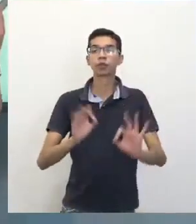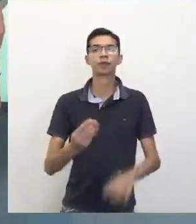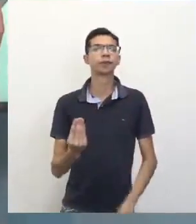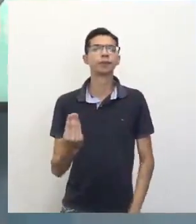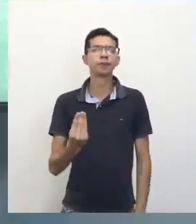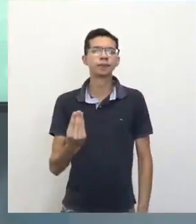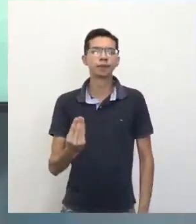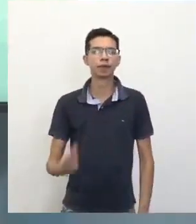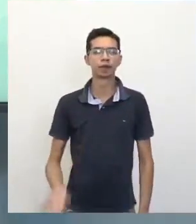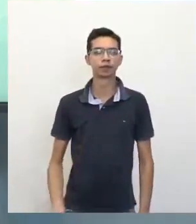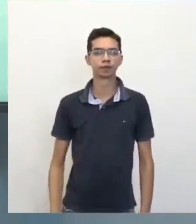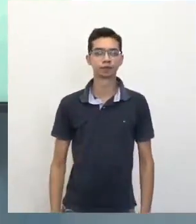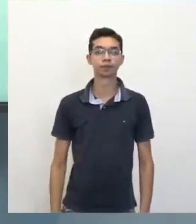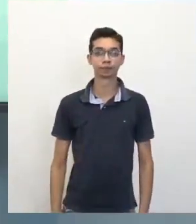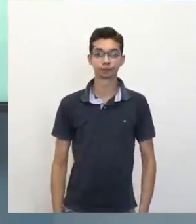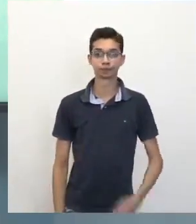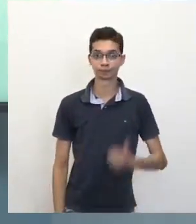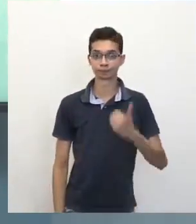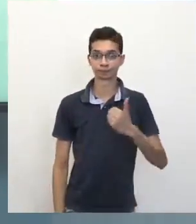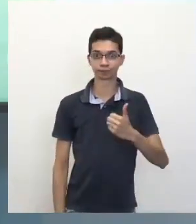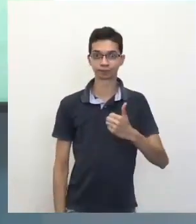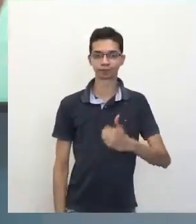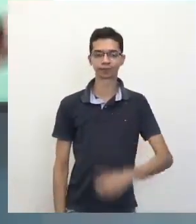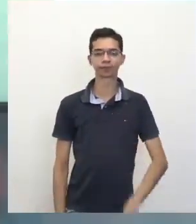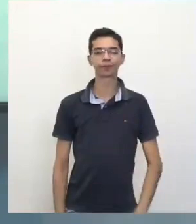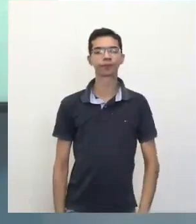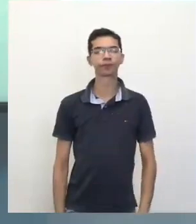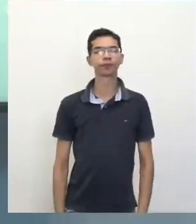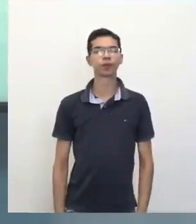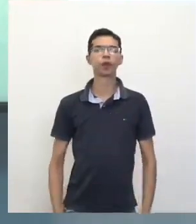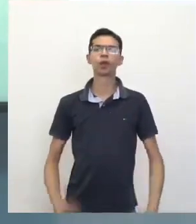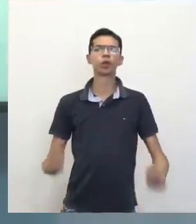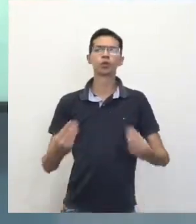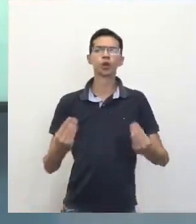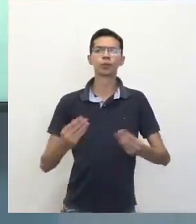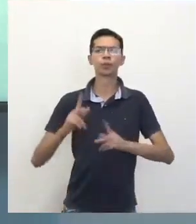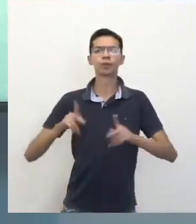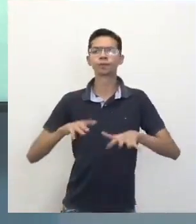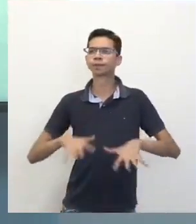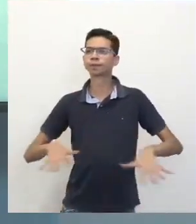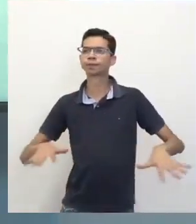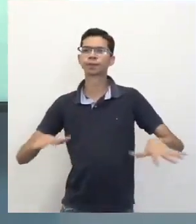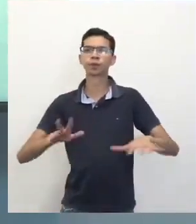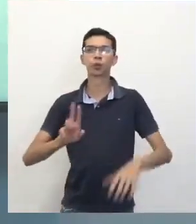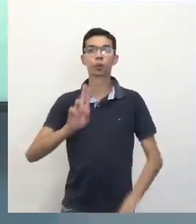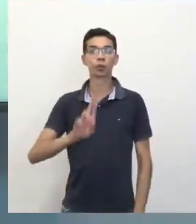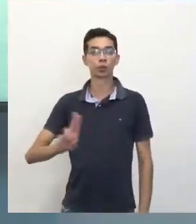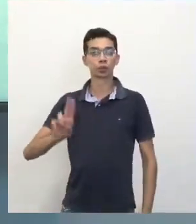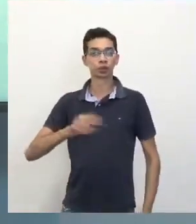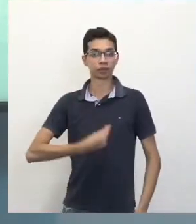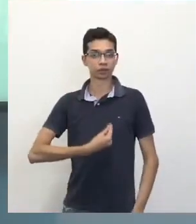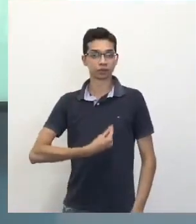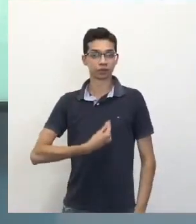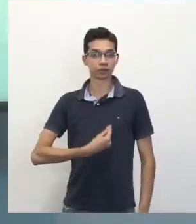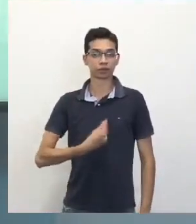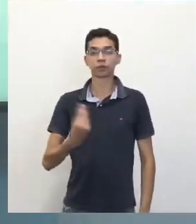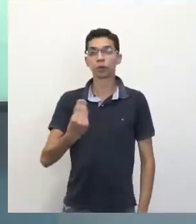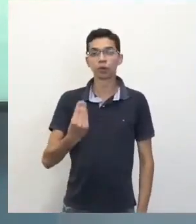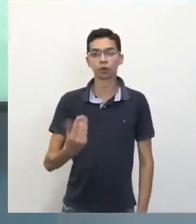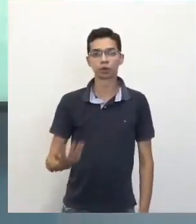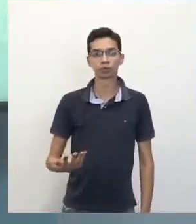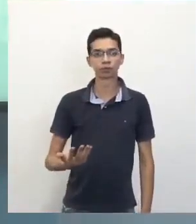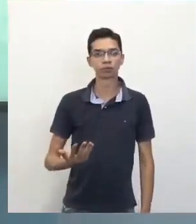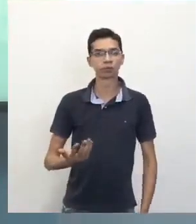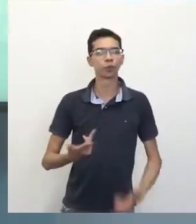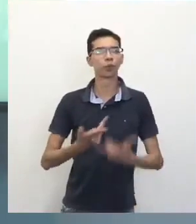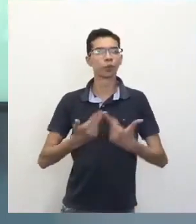né? Tá bom? E como é que o público-alvo vai poder utilizar isso na vida prática dele? Então, olha o tanto de coisa que eu tenho que